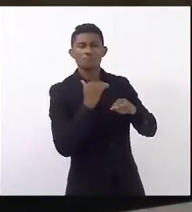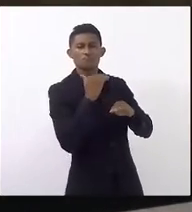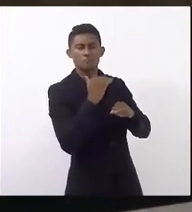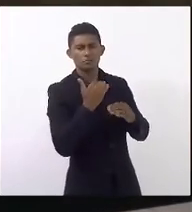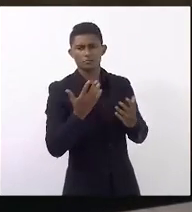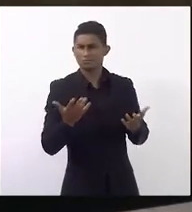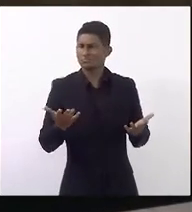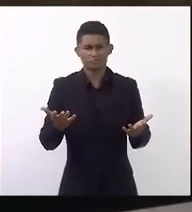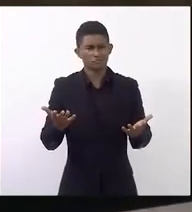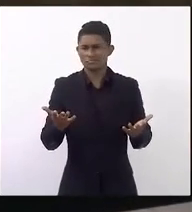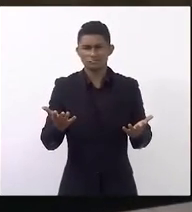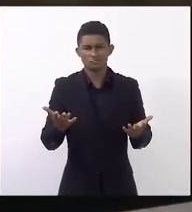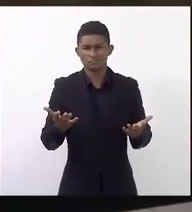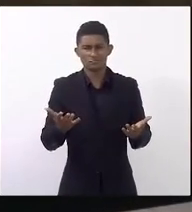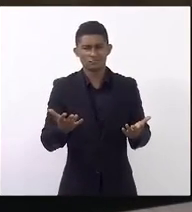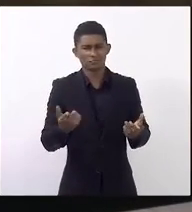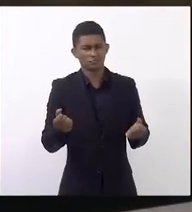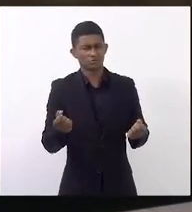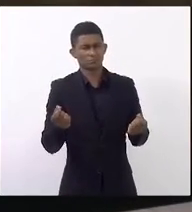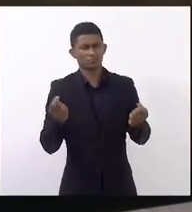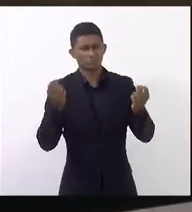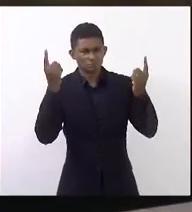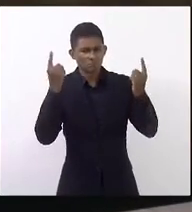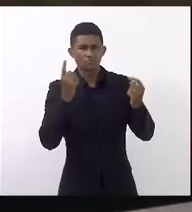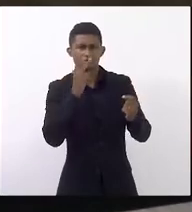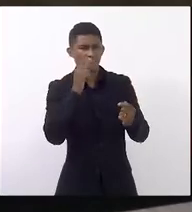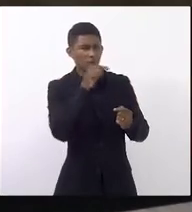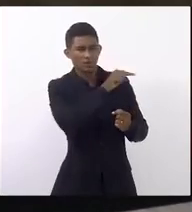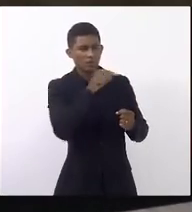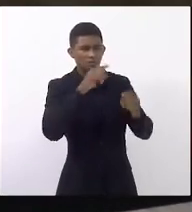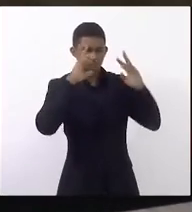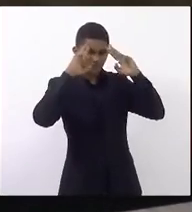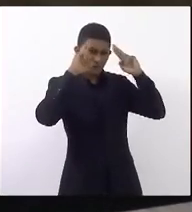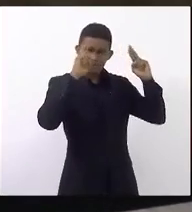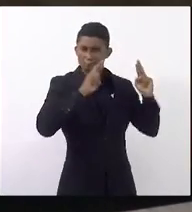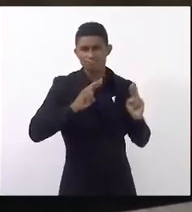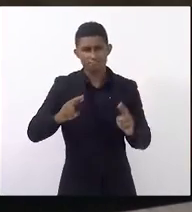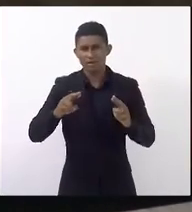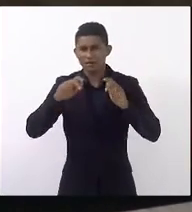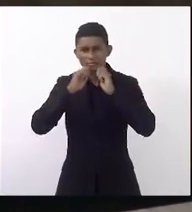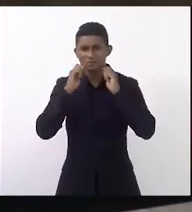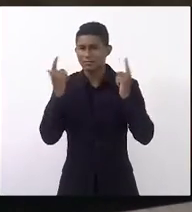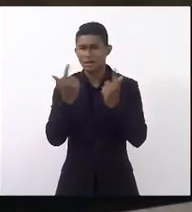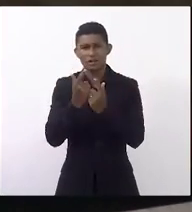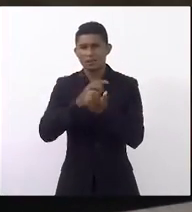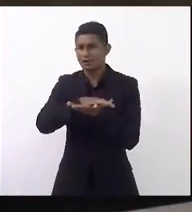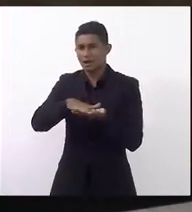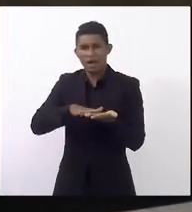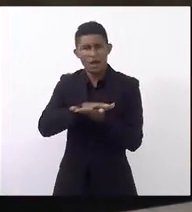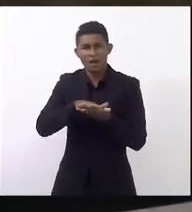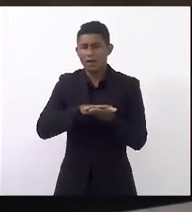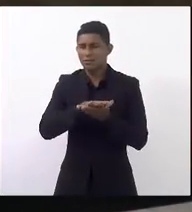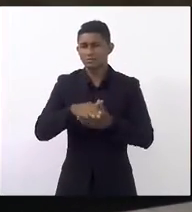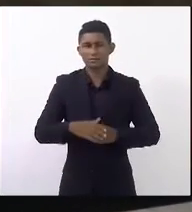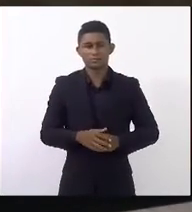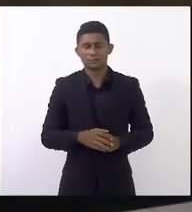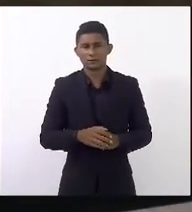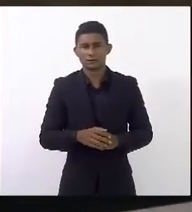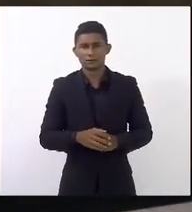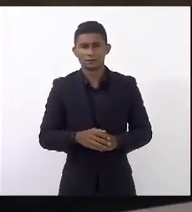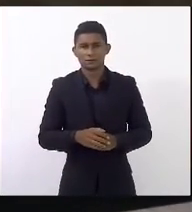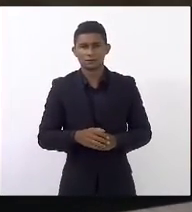mas configura um gesto de absoluto desrespeito ao Parlamento Fluminense, os deputados dessa casa, não serem